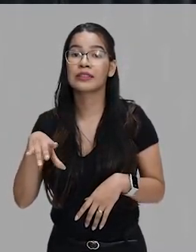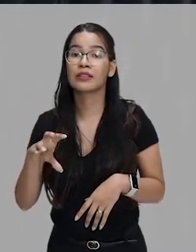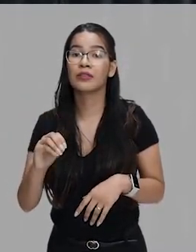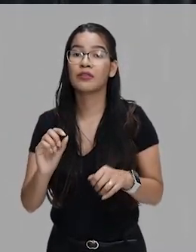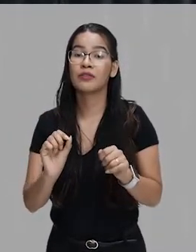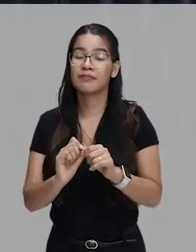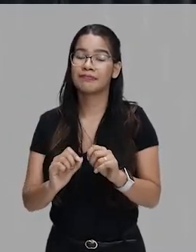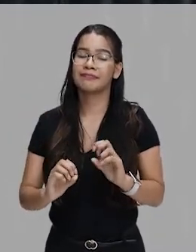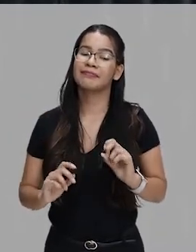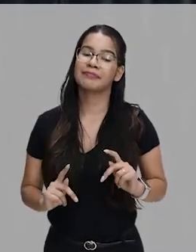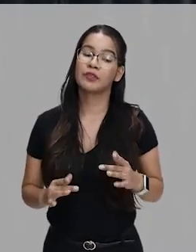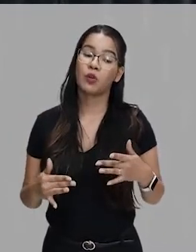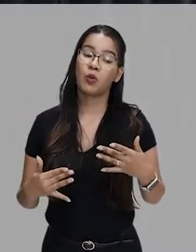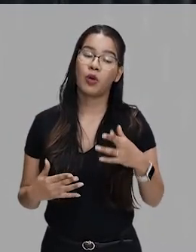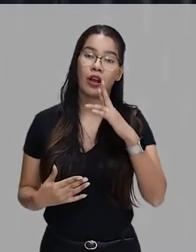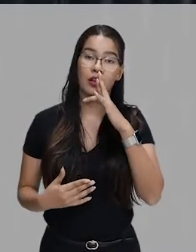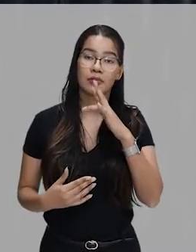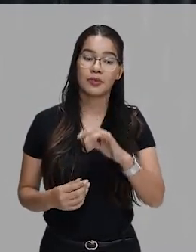é a resposta?